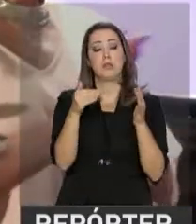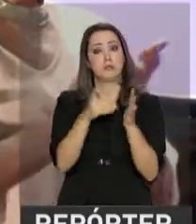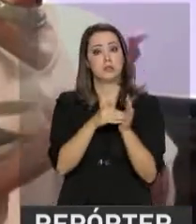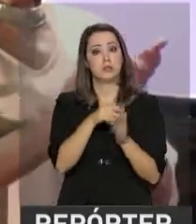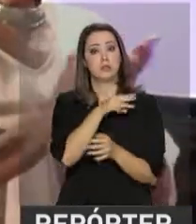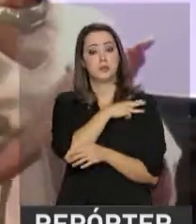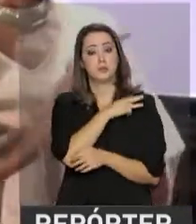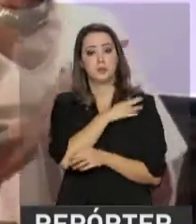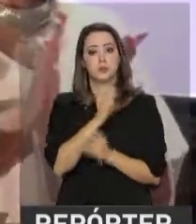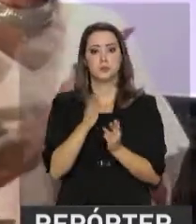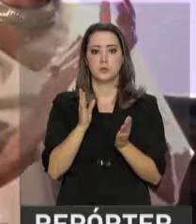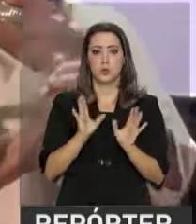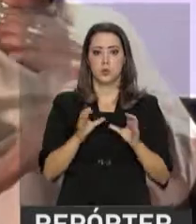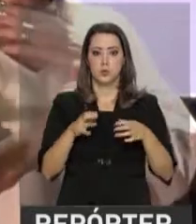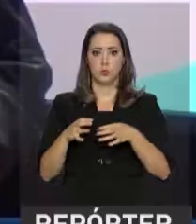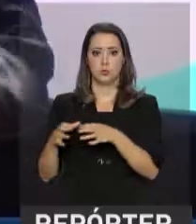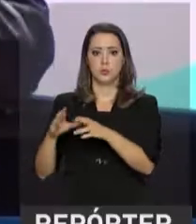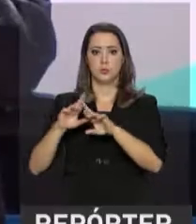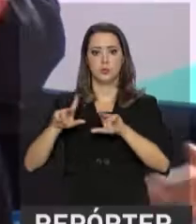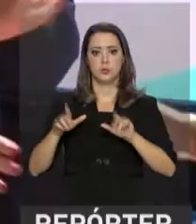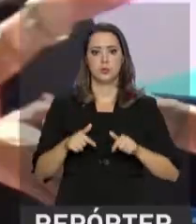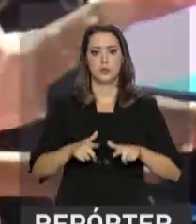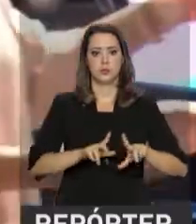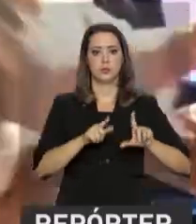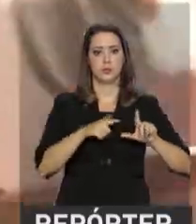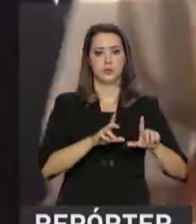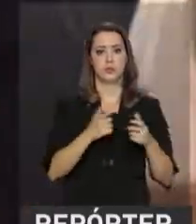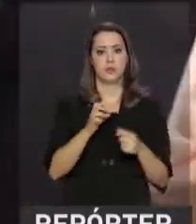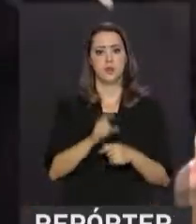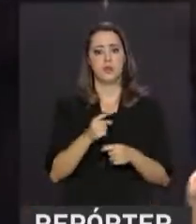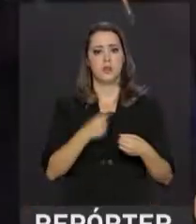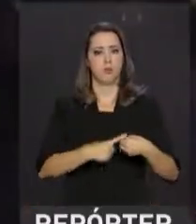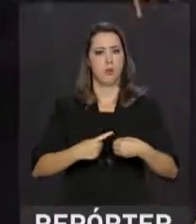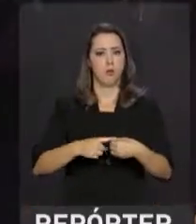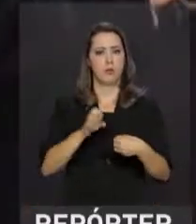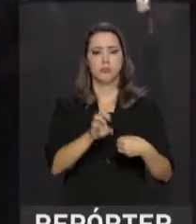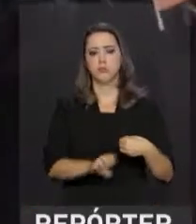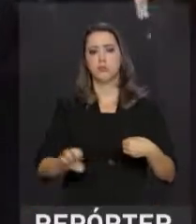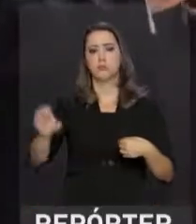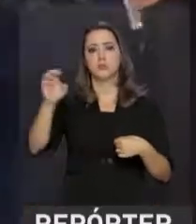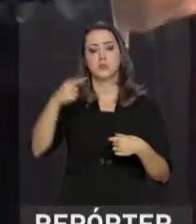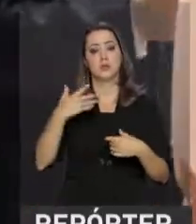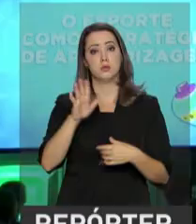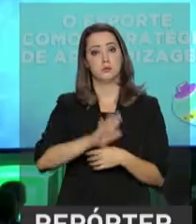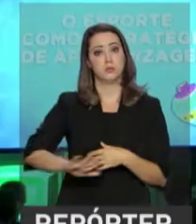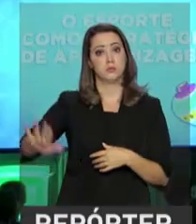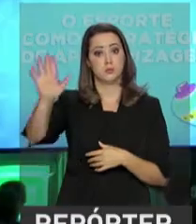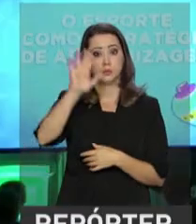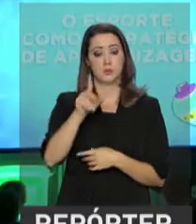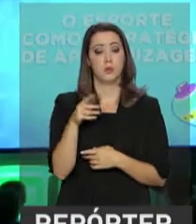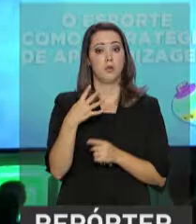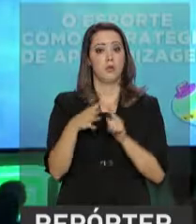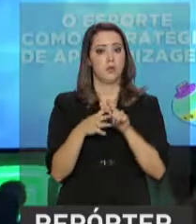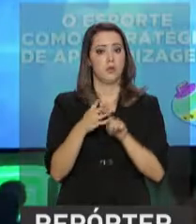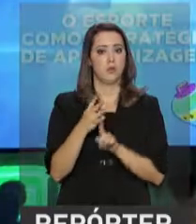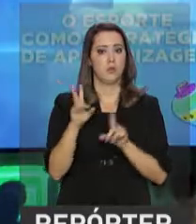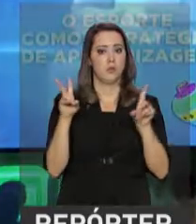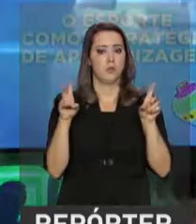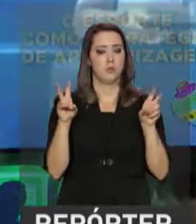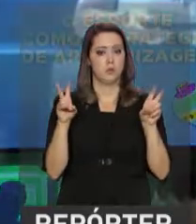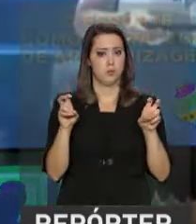distribuídas em etapas estaduais regionais e nacional também teve prêmio especial em quatro temáticas